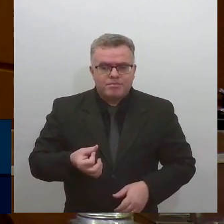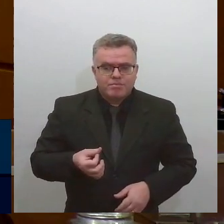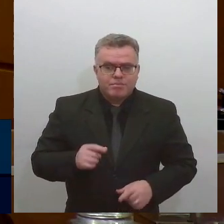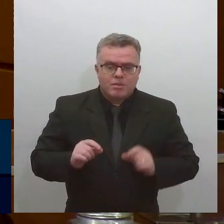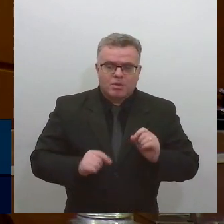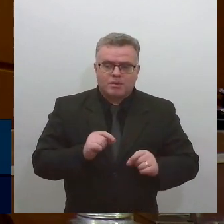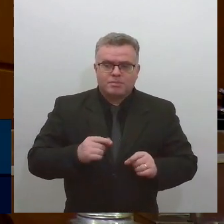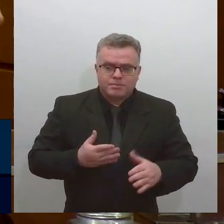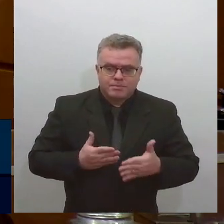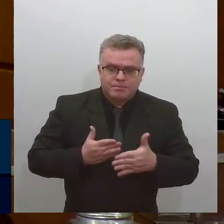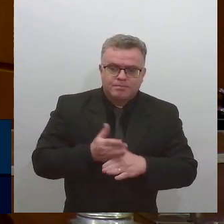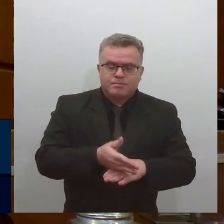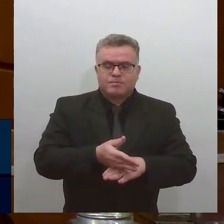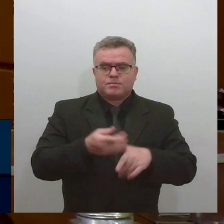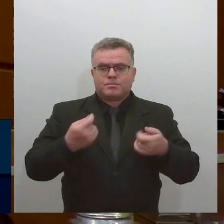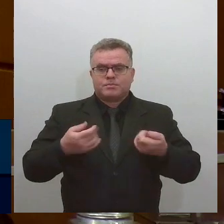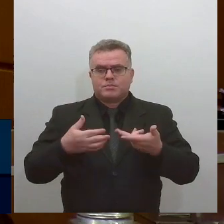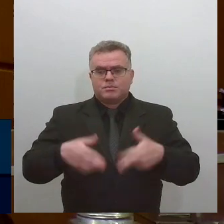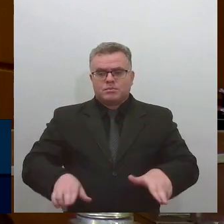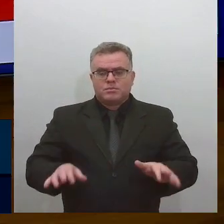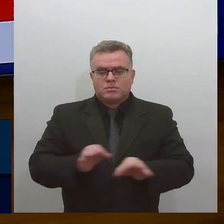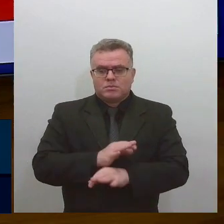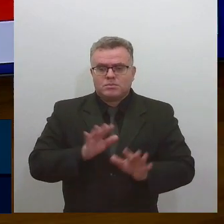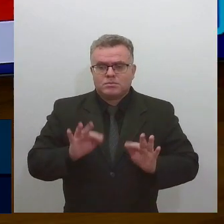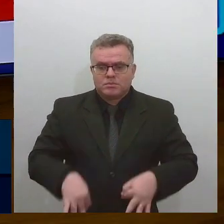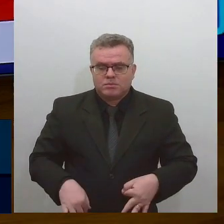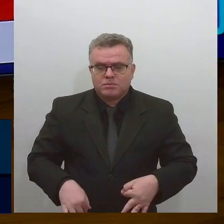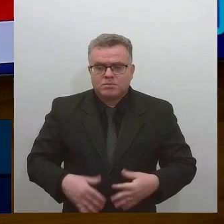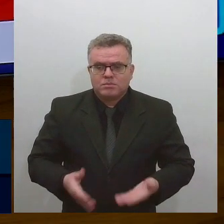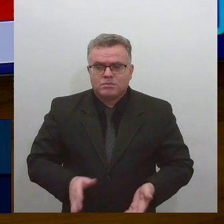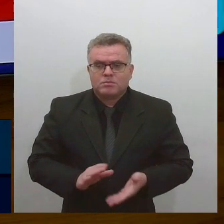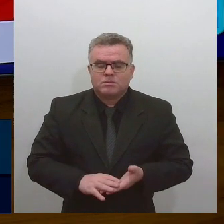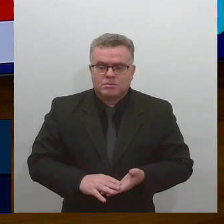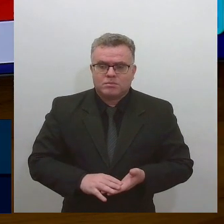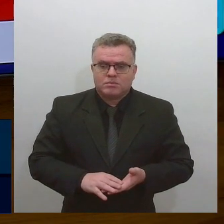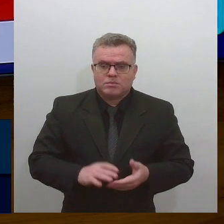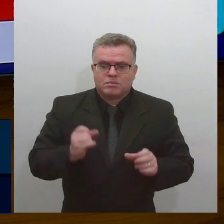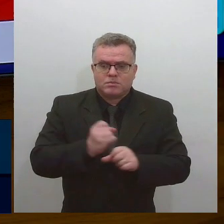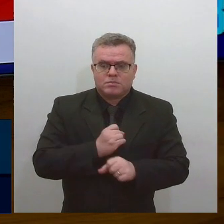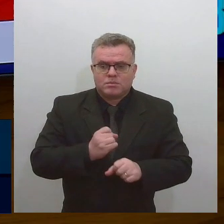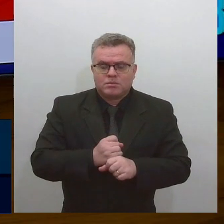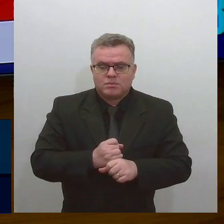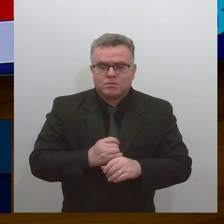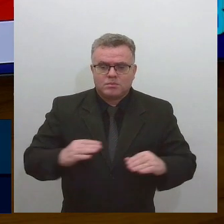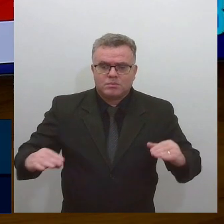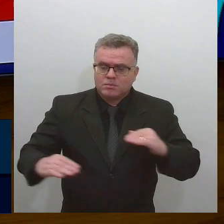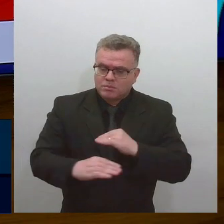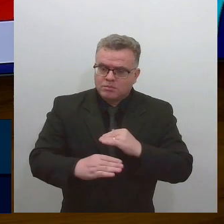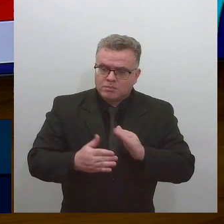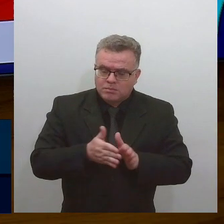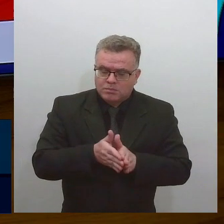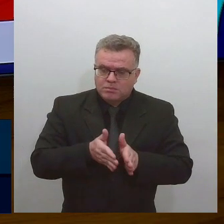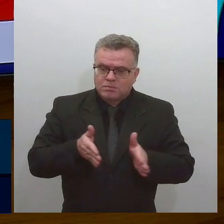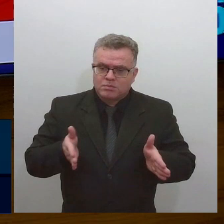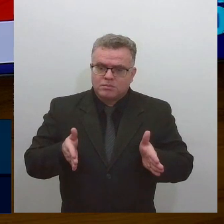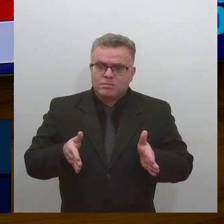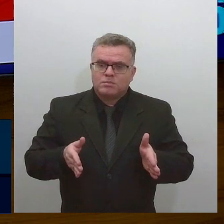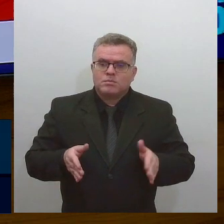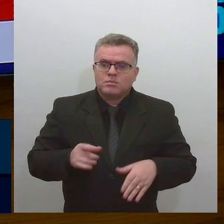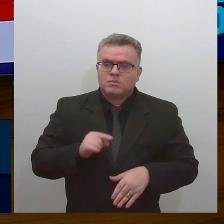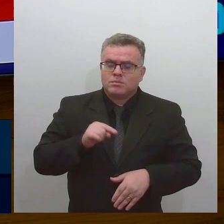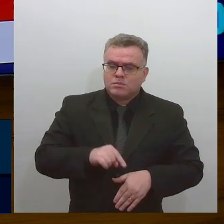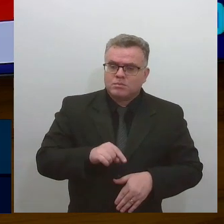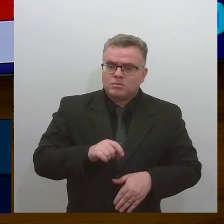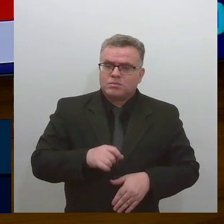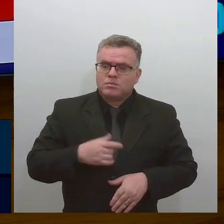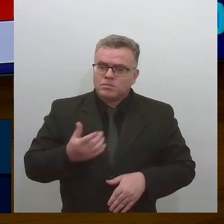concluída e a duplicação da BR101 Sul entre Instância e a divisa com a Bahia nós vamos devemos publicar